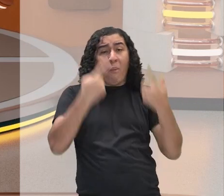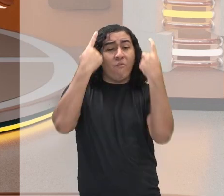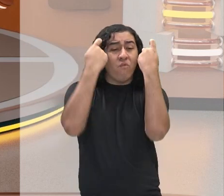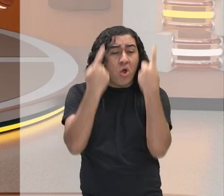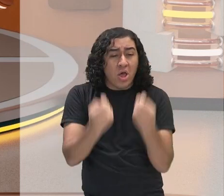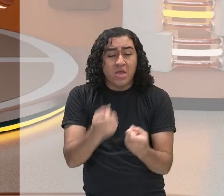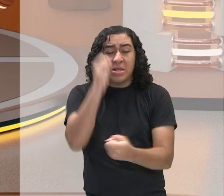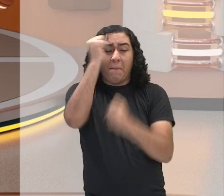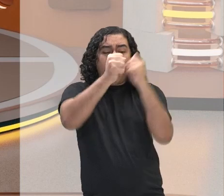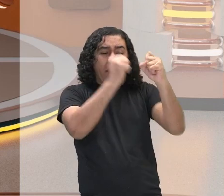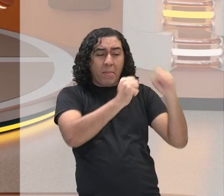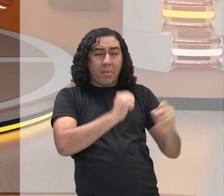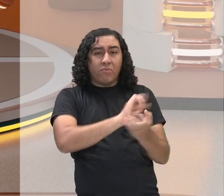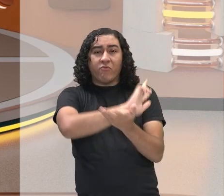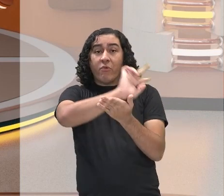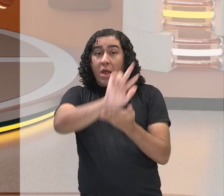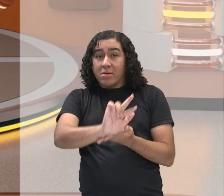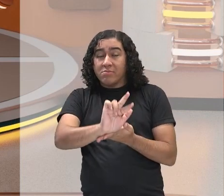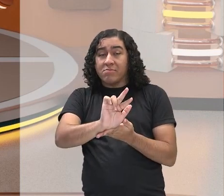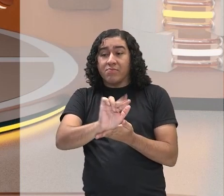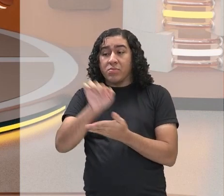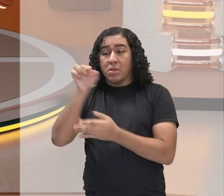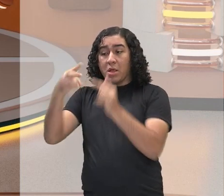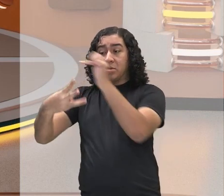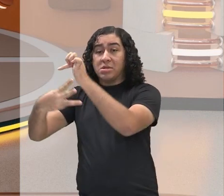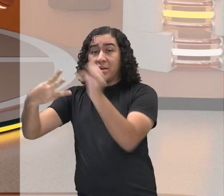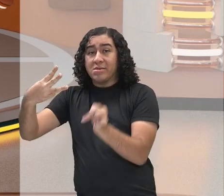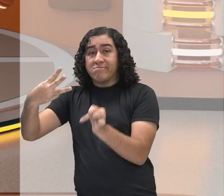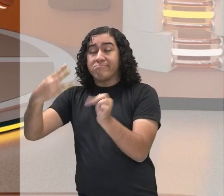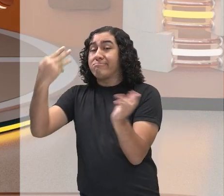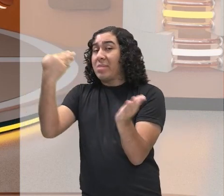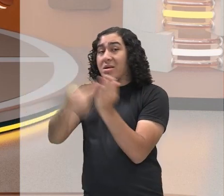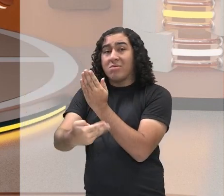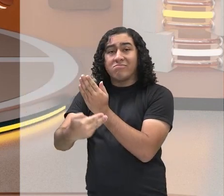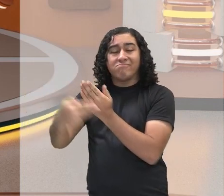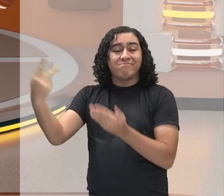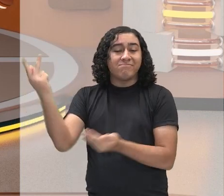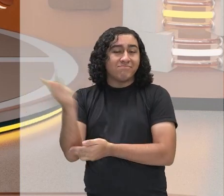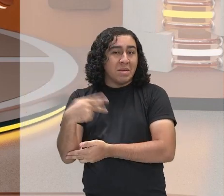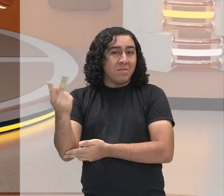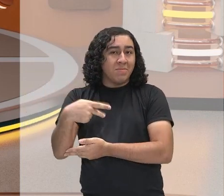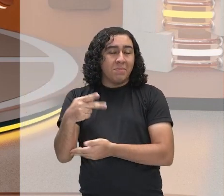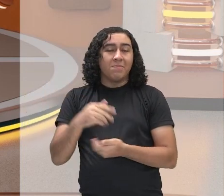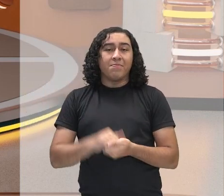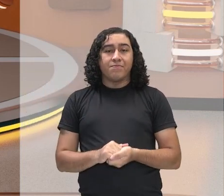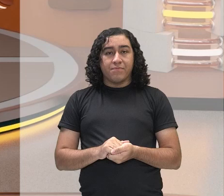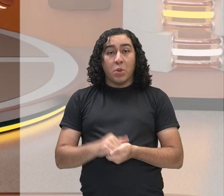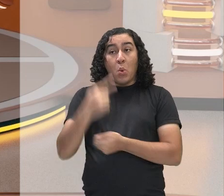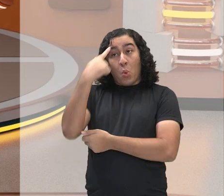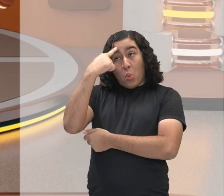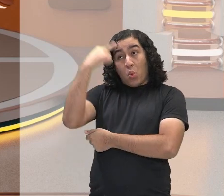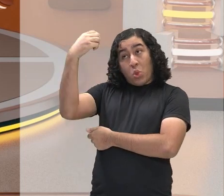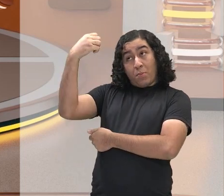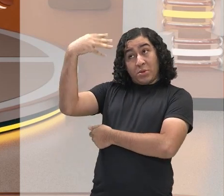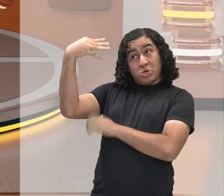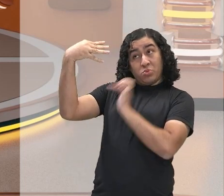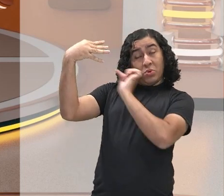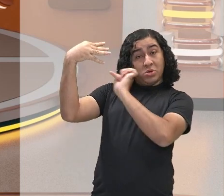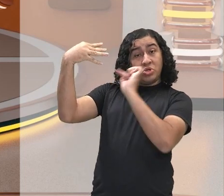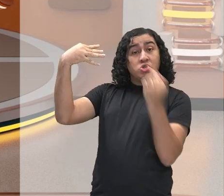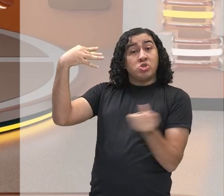Então, esses ideais falharam, né? O iluminismo não conseguiu,